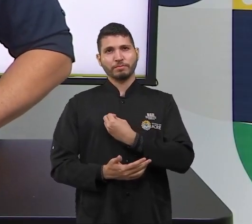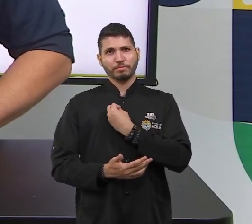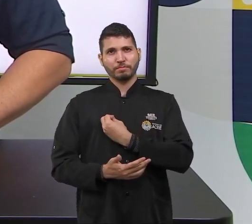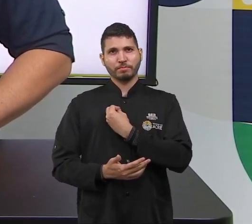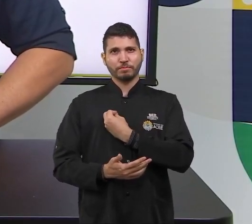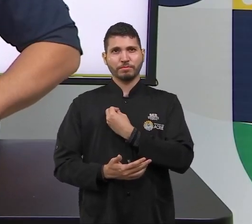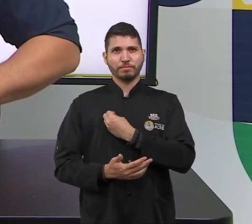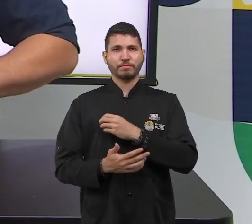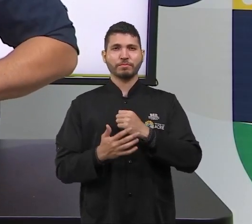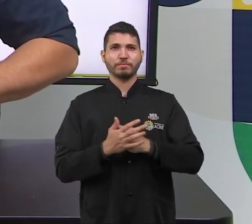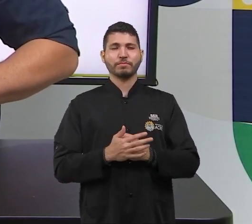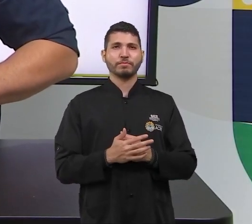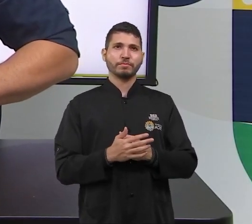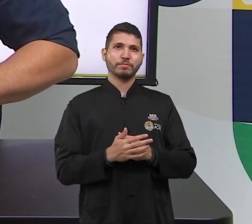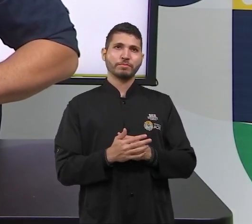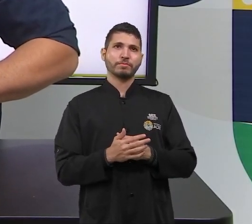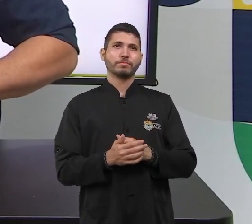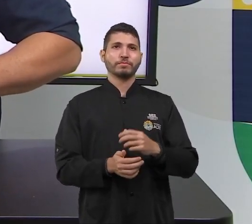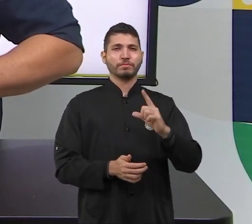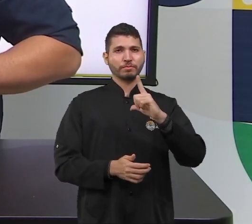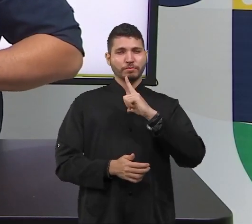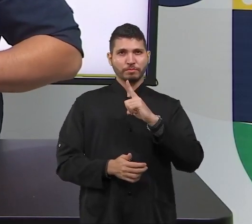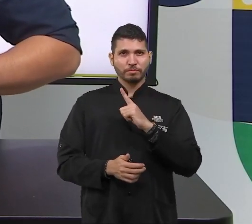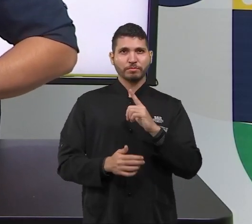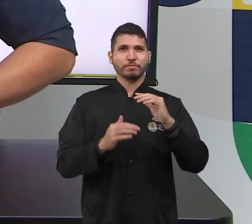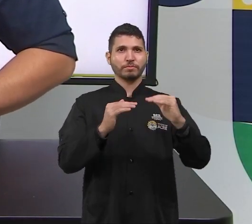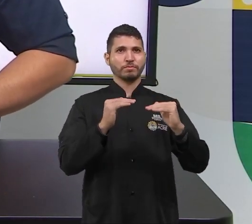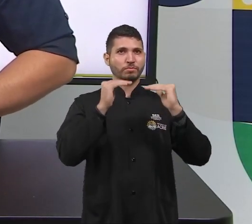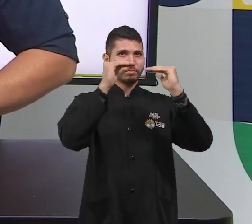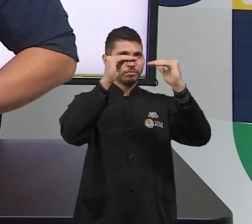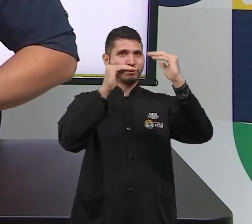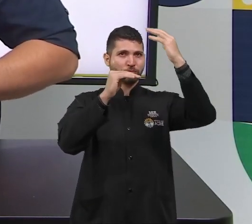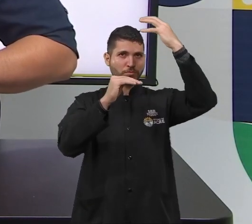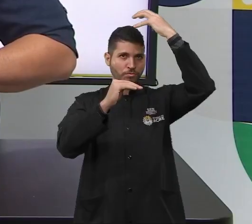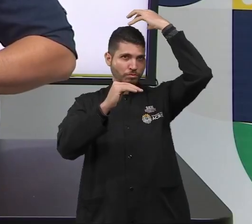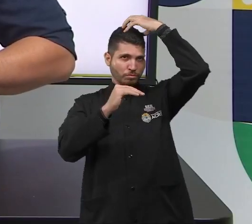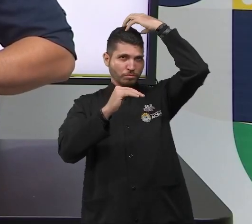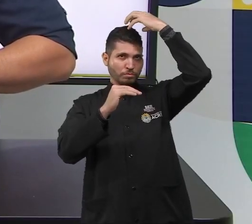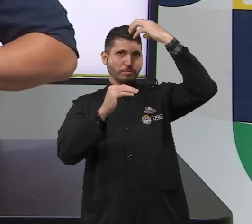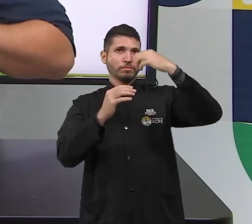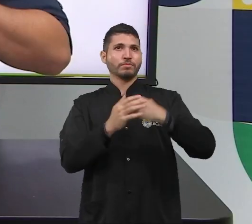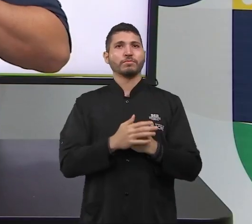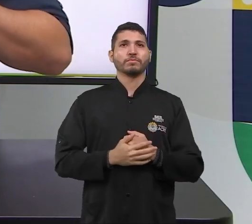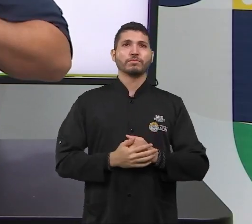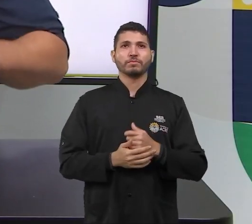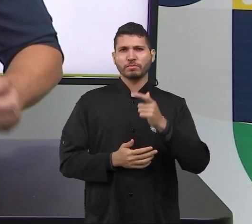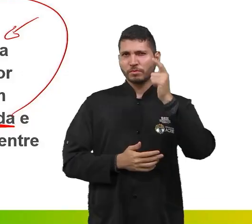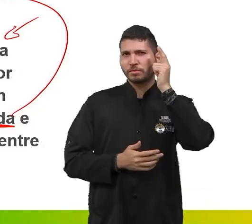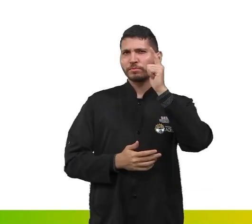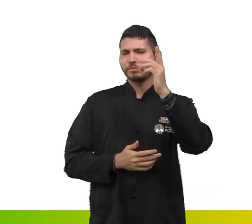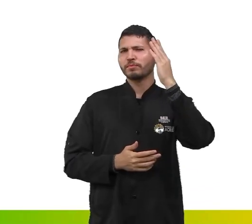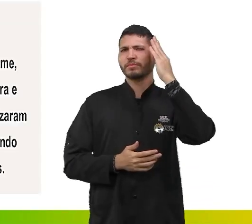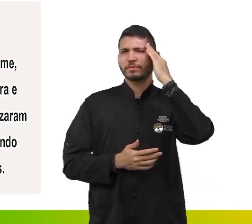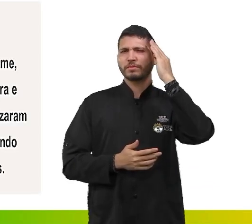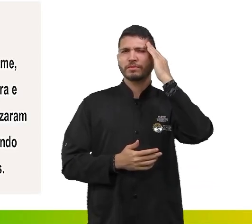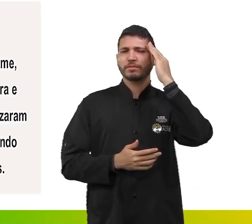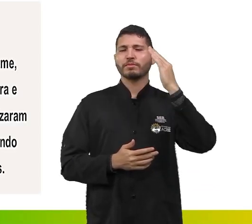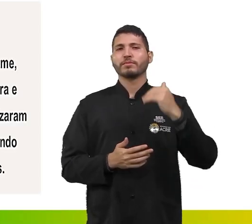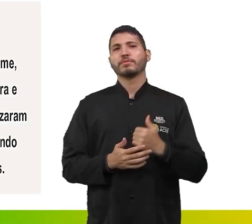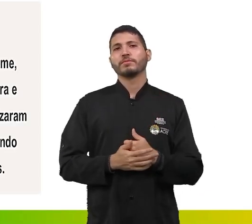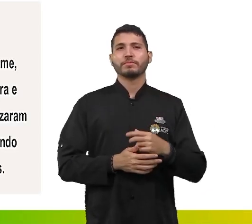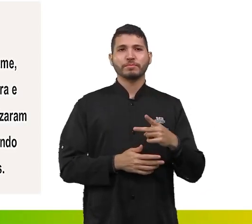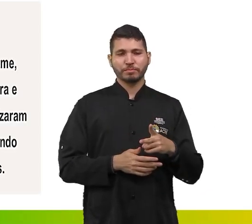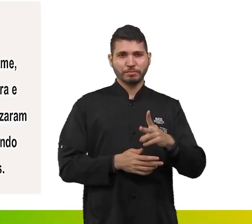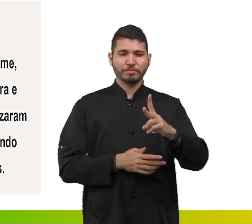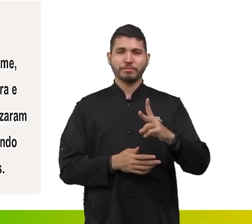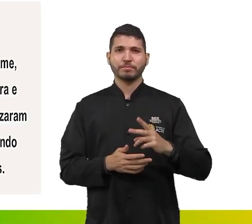soberano. Tudo bem até aqui? Estão conseguindo acompanhar? Ótimo. Vamos seguir. Olha